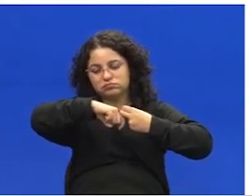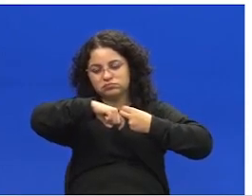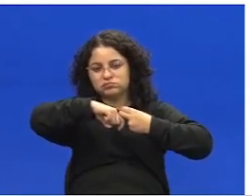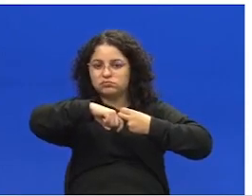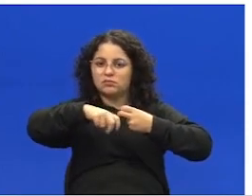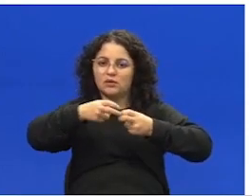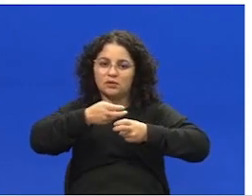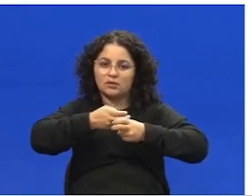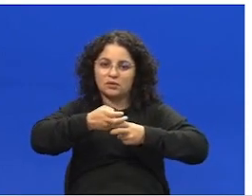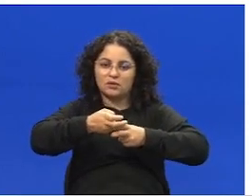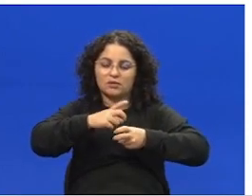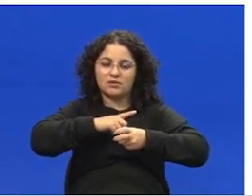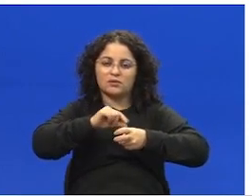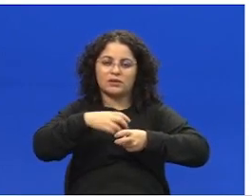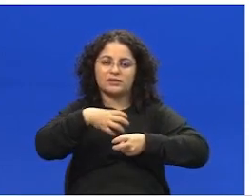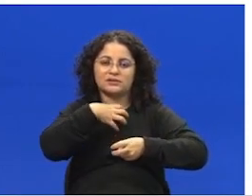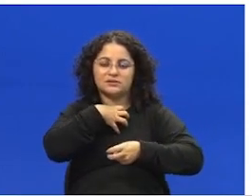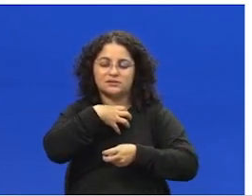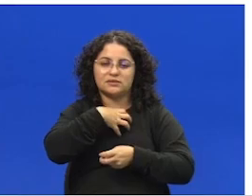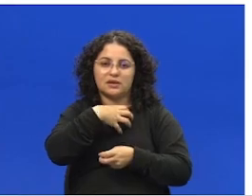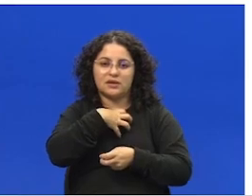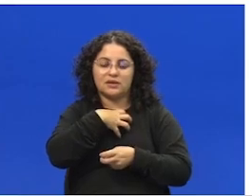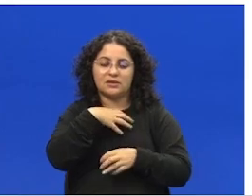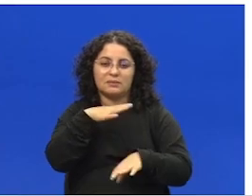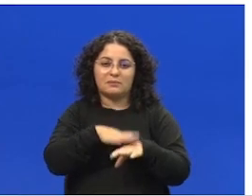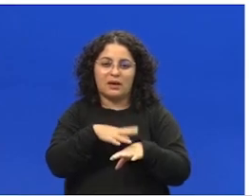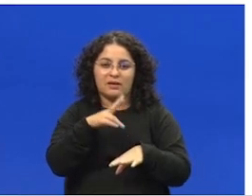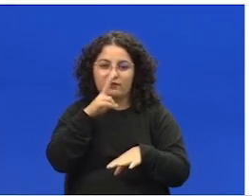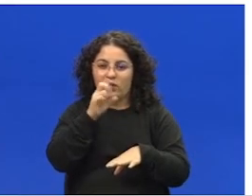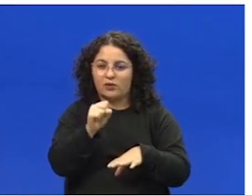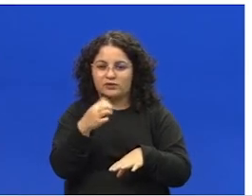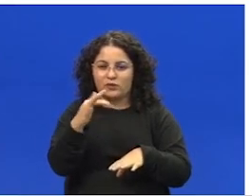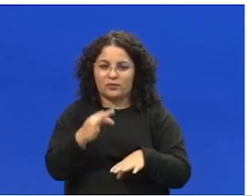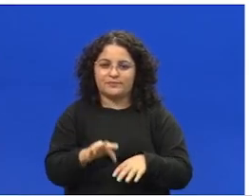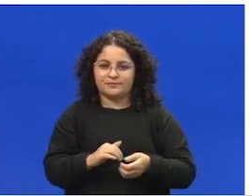nervosas, levando a esses sintomas mais evidentes.